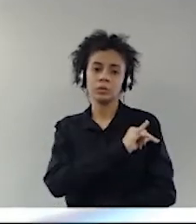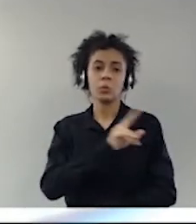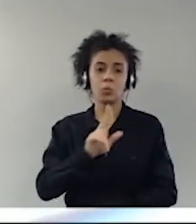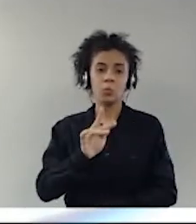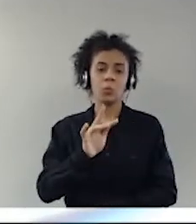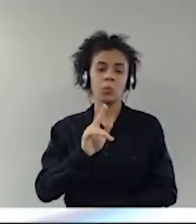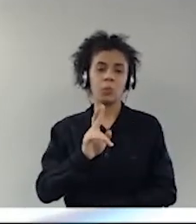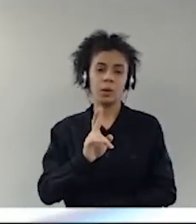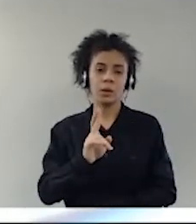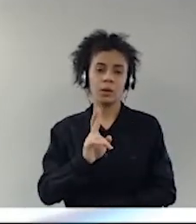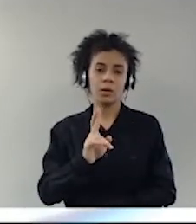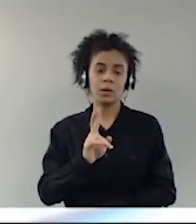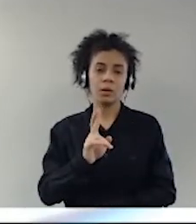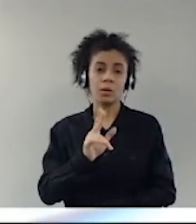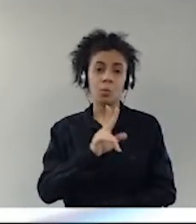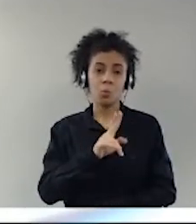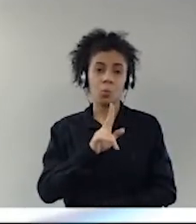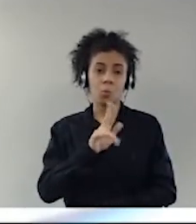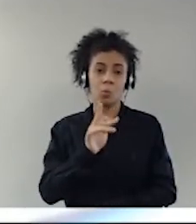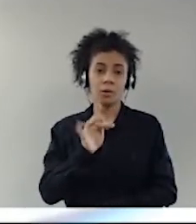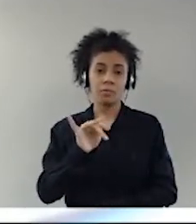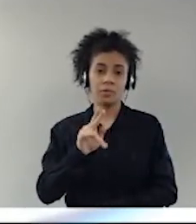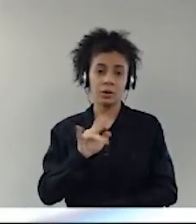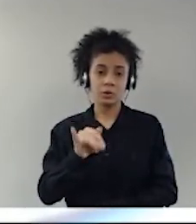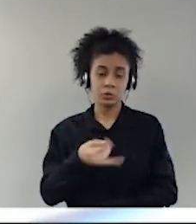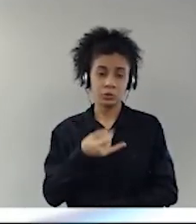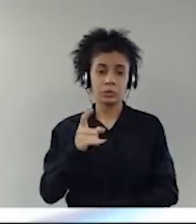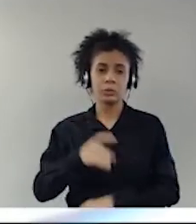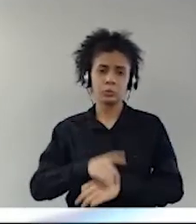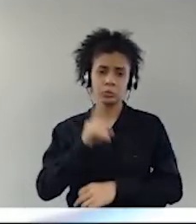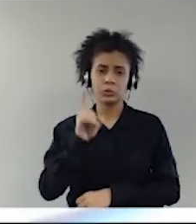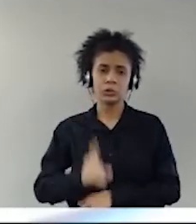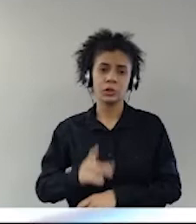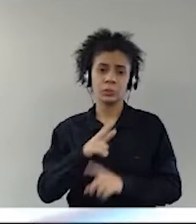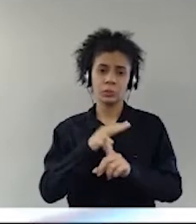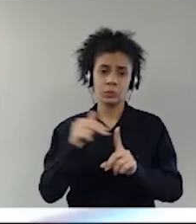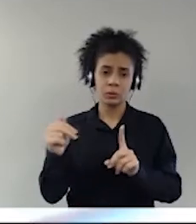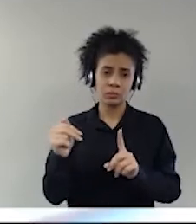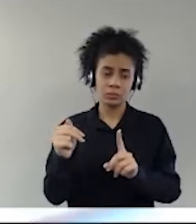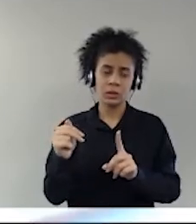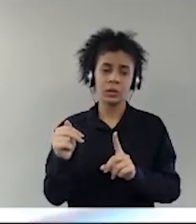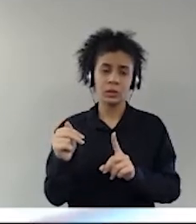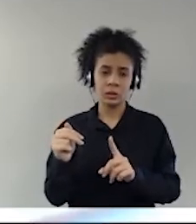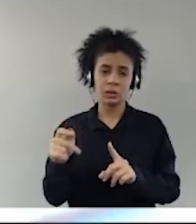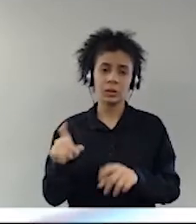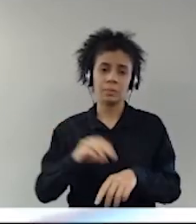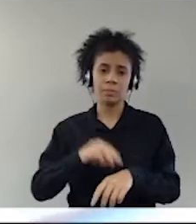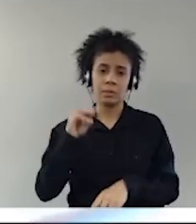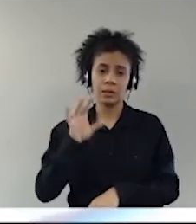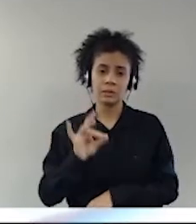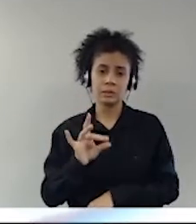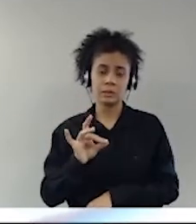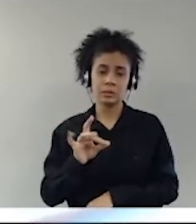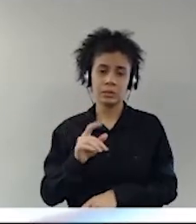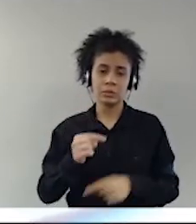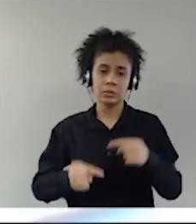UFRJ, doutora em Direito, Estado e Constituição pela Universidade de Brasília, UNB, mestre em Ciência Política pela Universidade Federal do